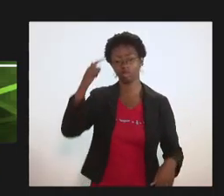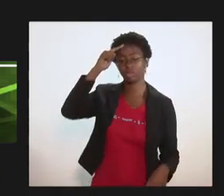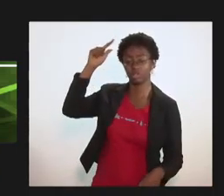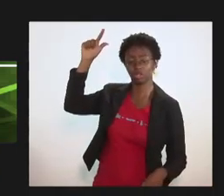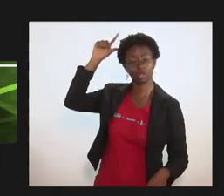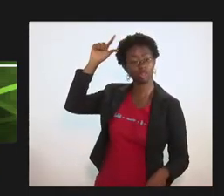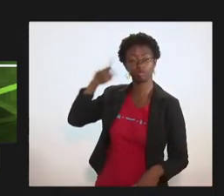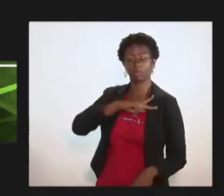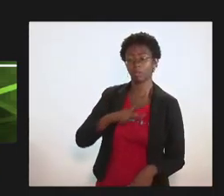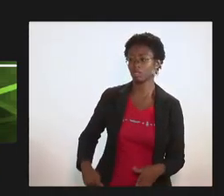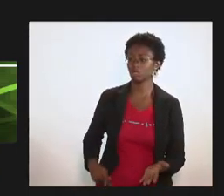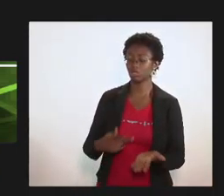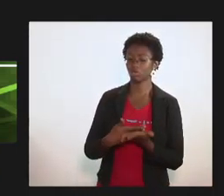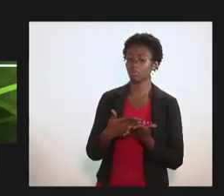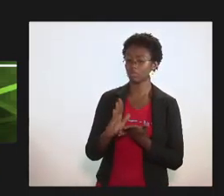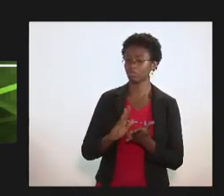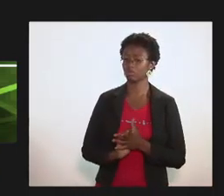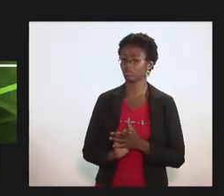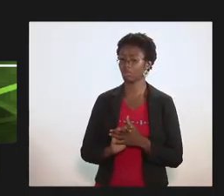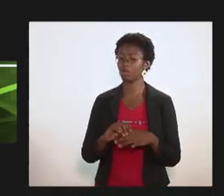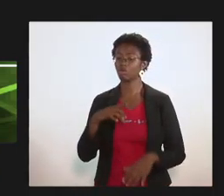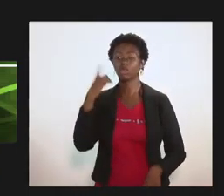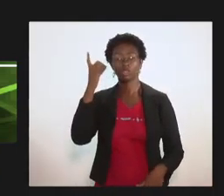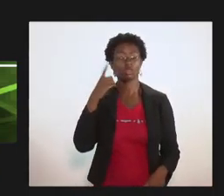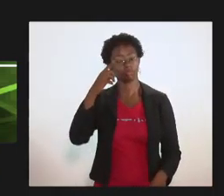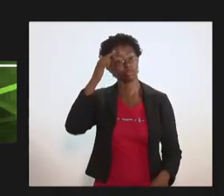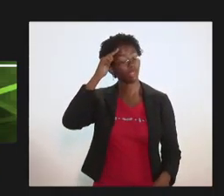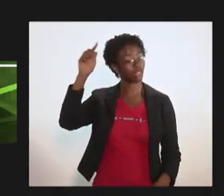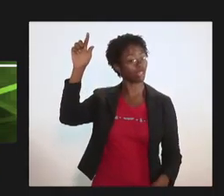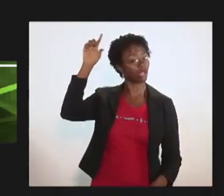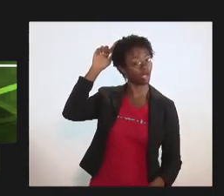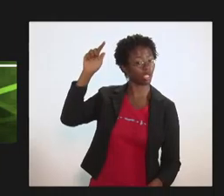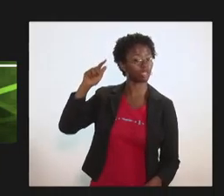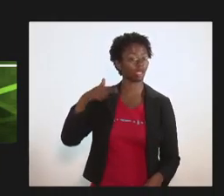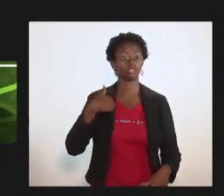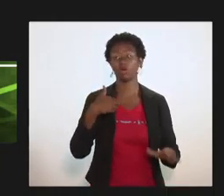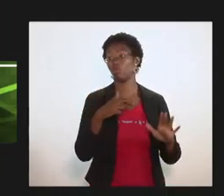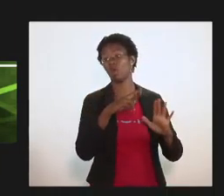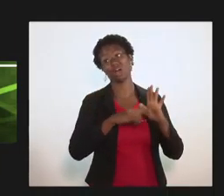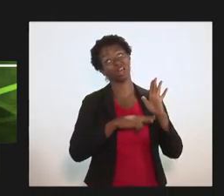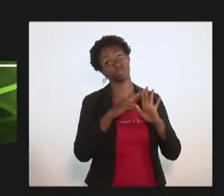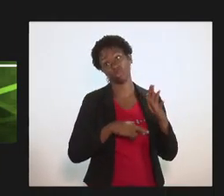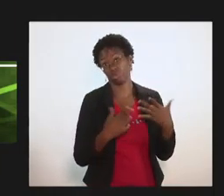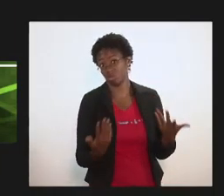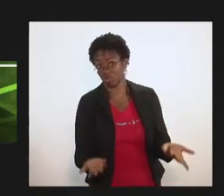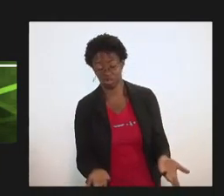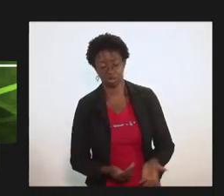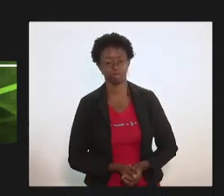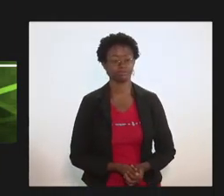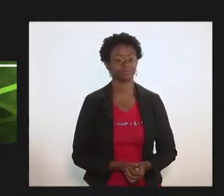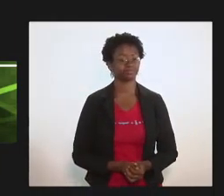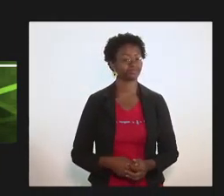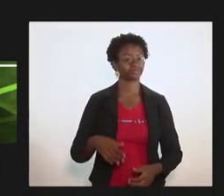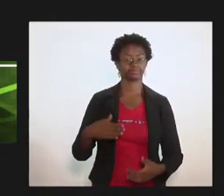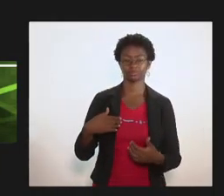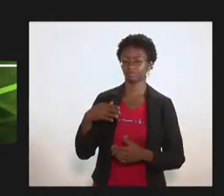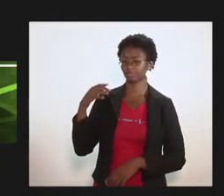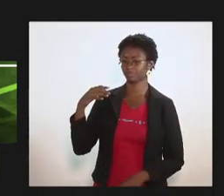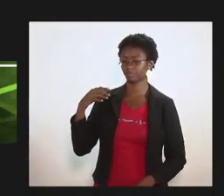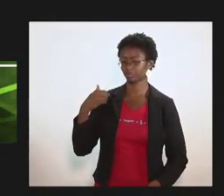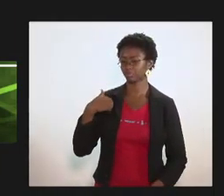também. Eu também quero discutir. Quem está presidindo? É o Bacelar. Presidente, para discutir. Eu